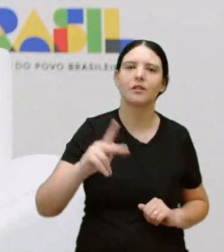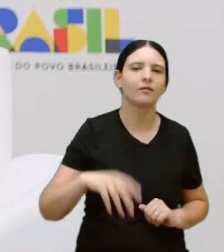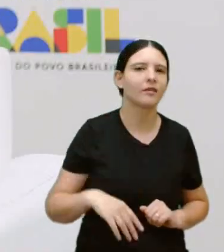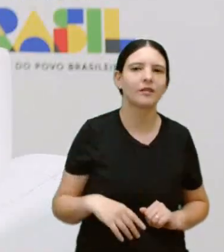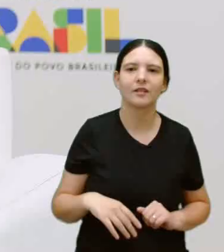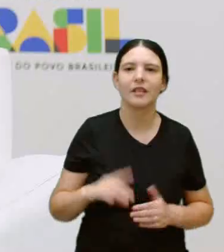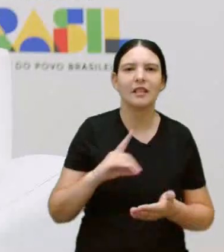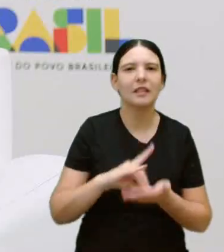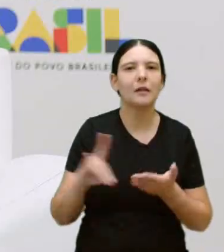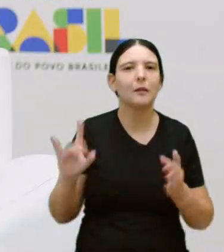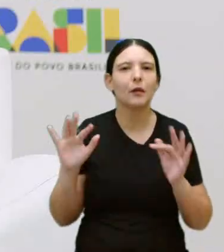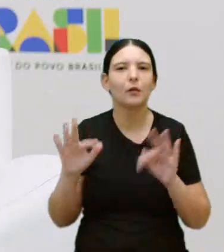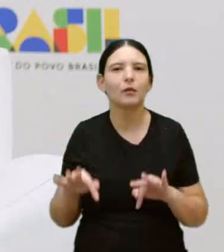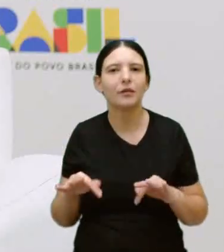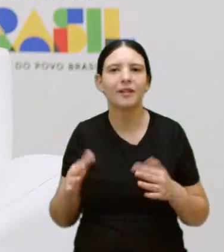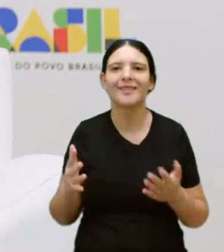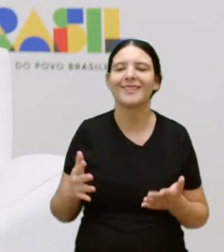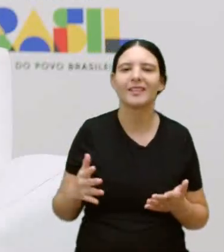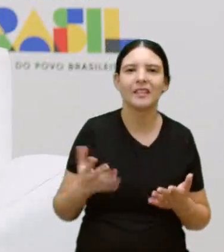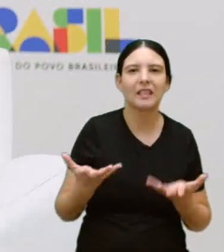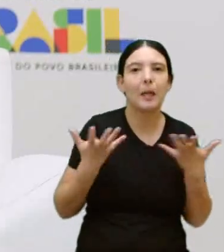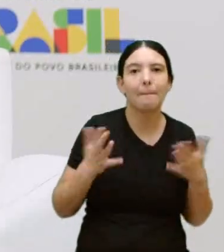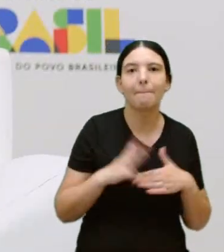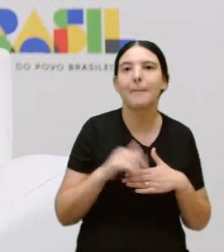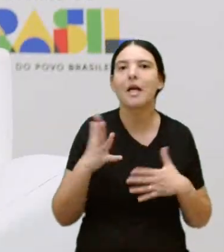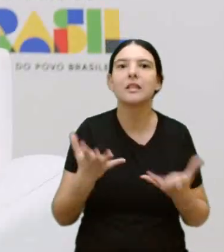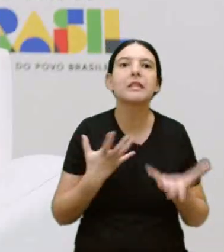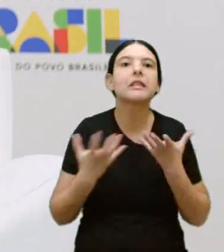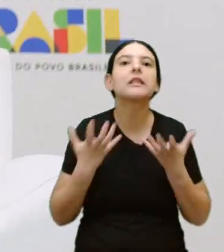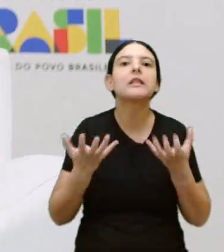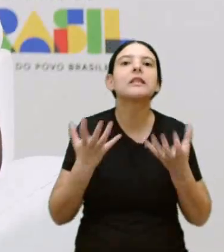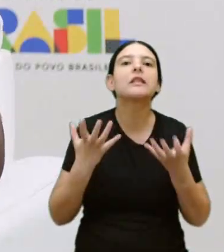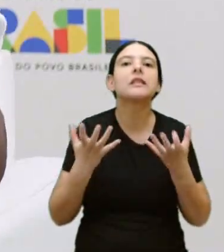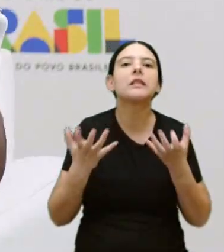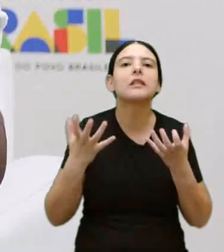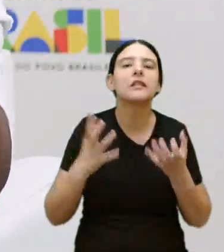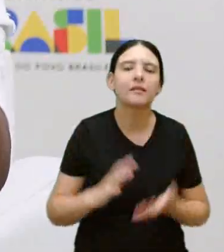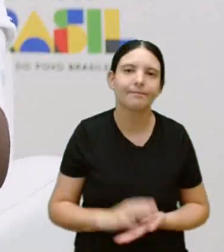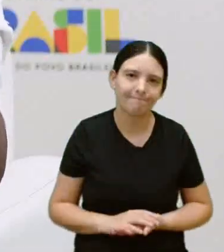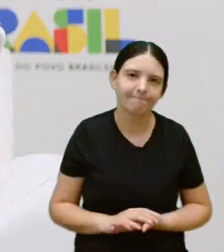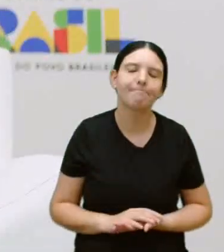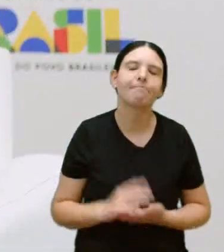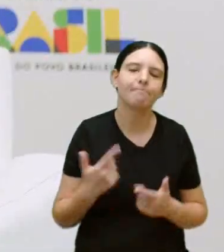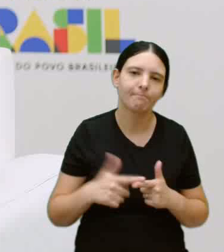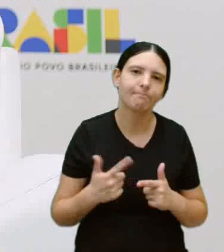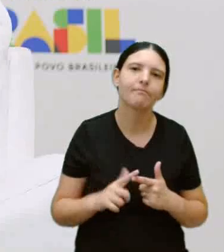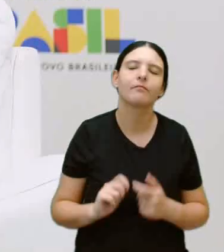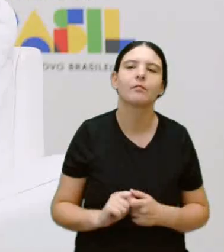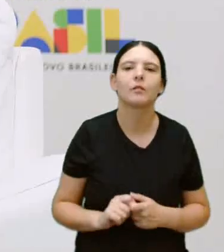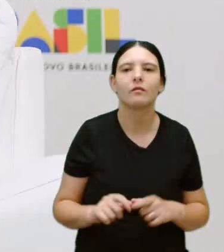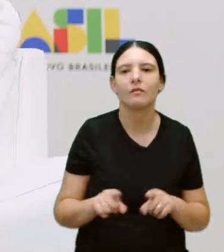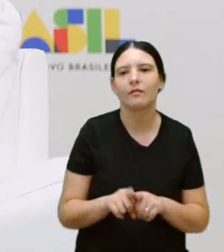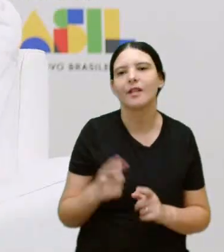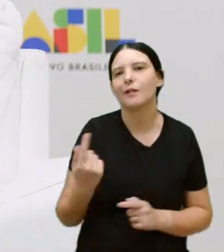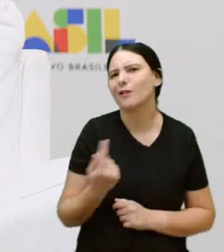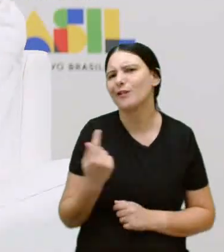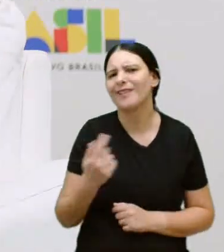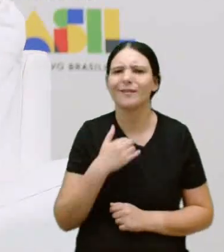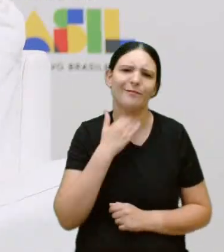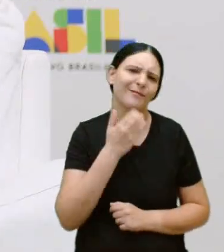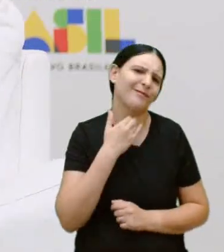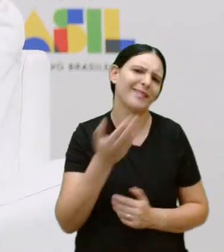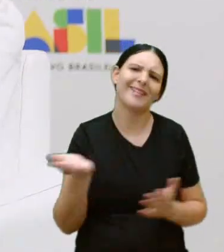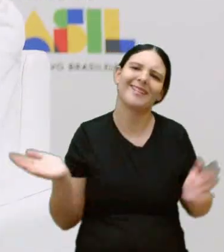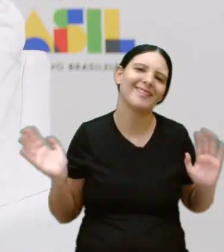está sempre querendo mais, insaciável. Tá? Esse é o problema. E aí a solidão é inevitável. Para quem é